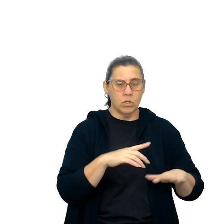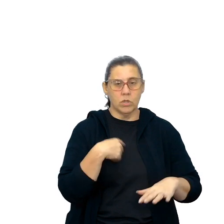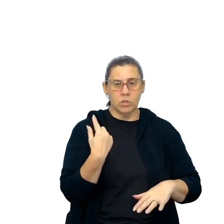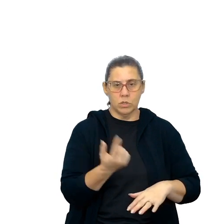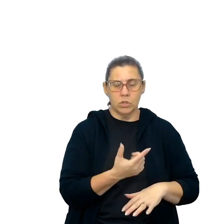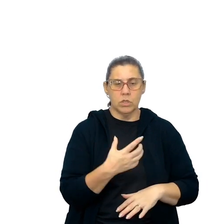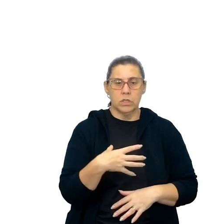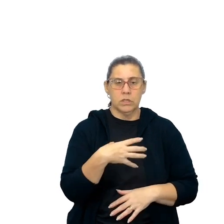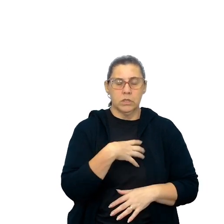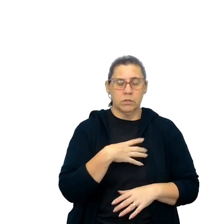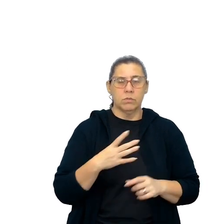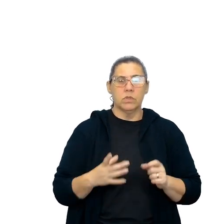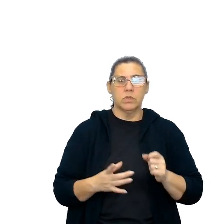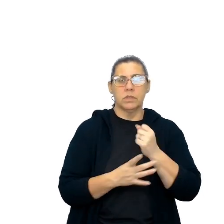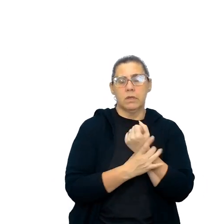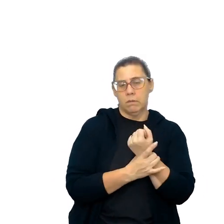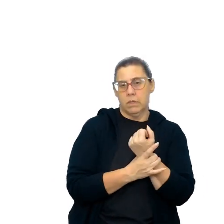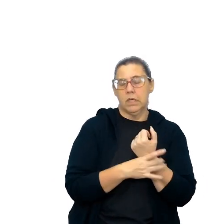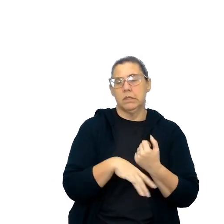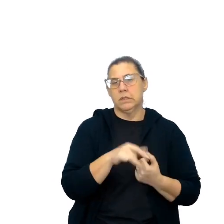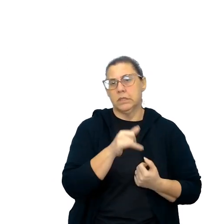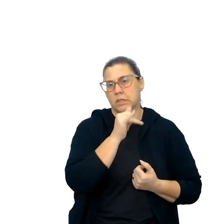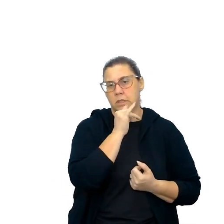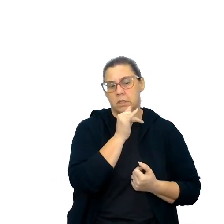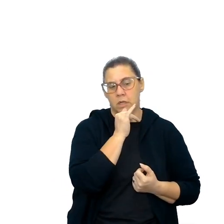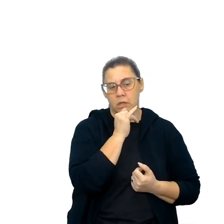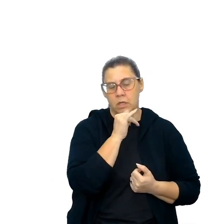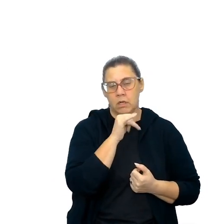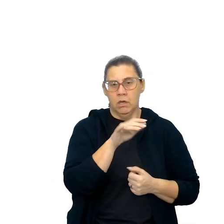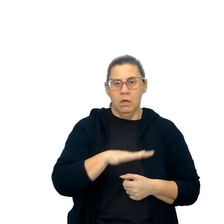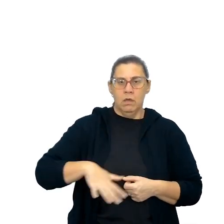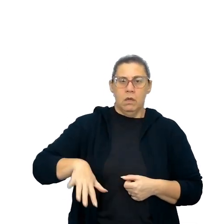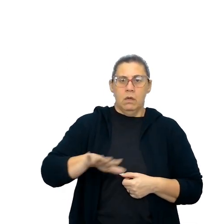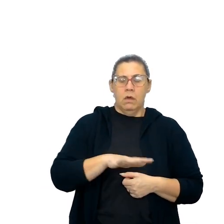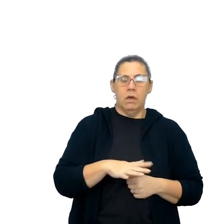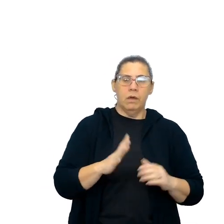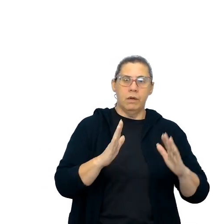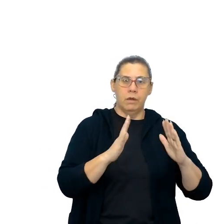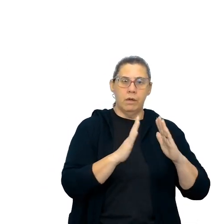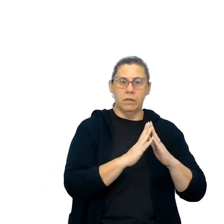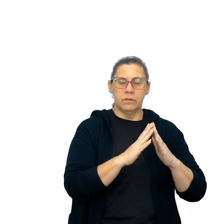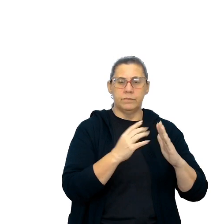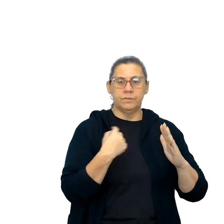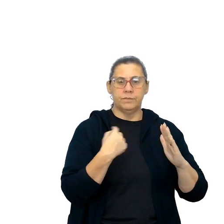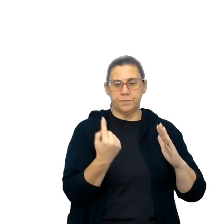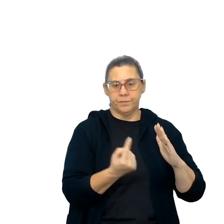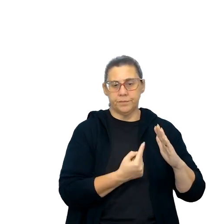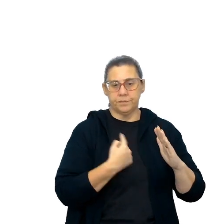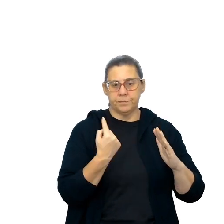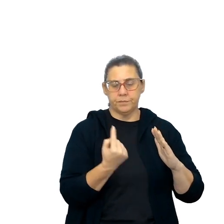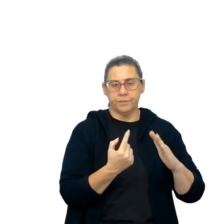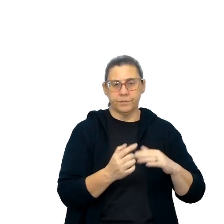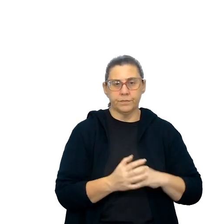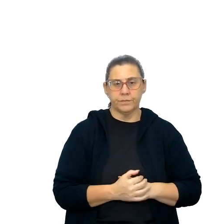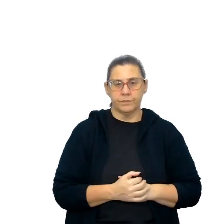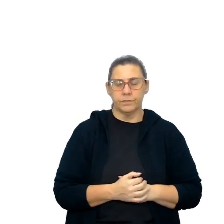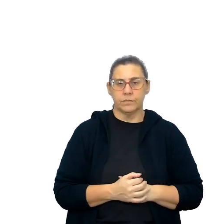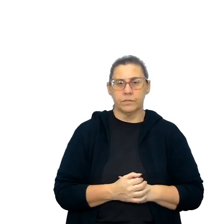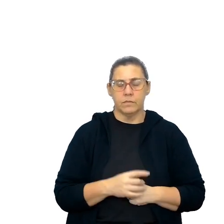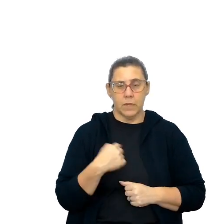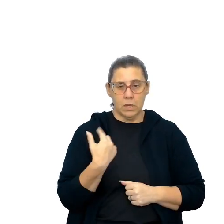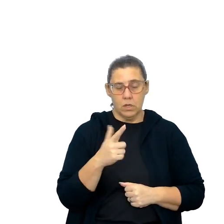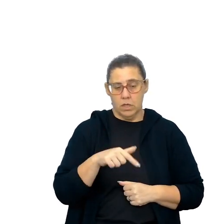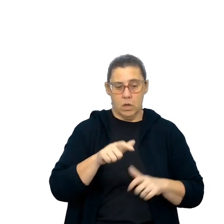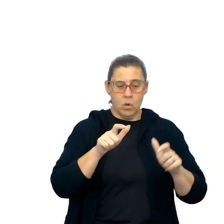nos sentimos seguros, como, por exemplo, o espaço do nosso lar, a nossa casa, né? Para nós é